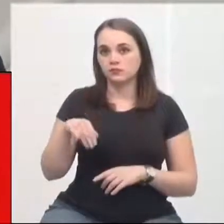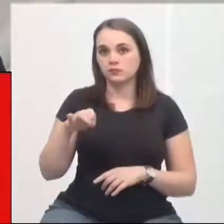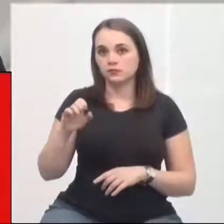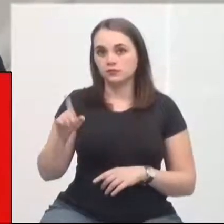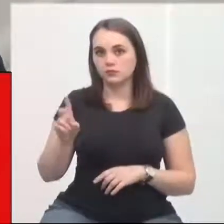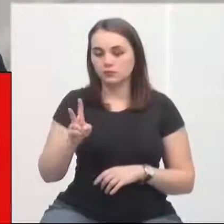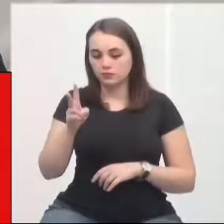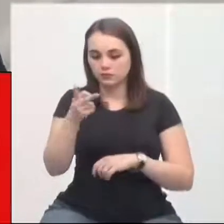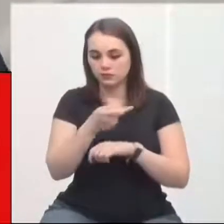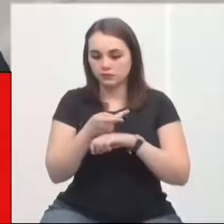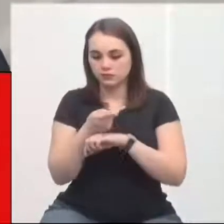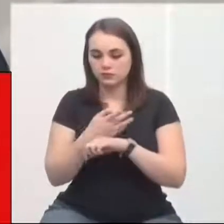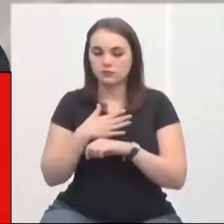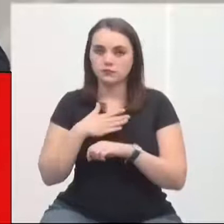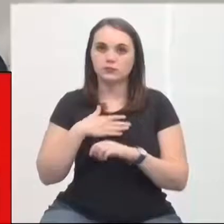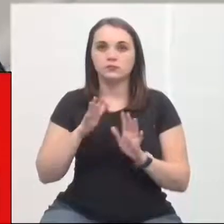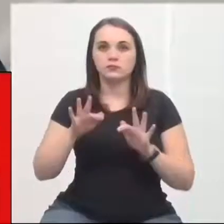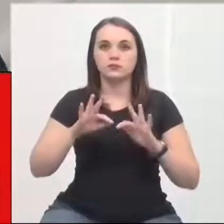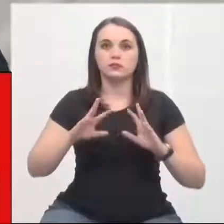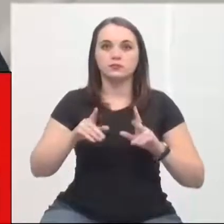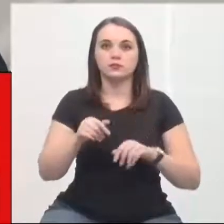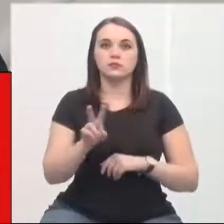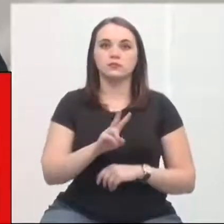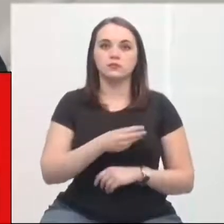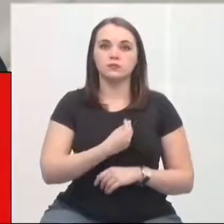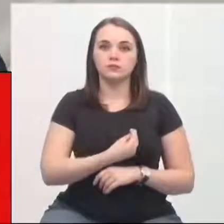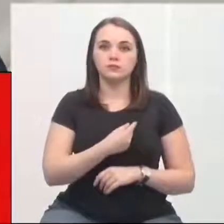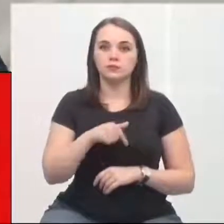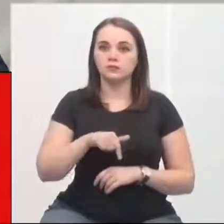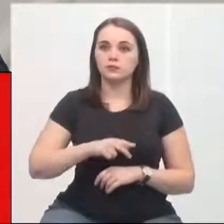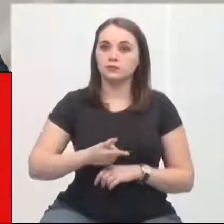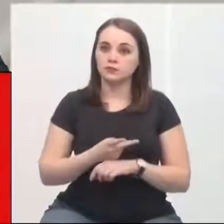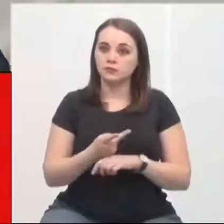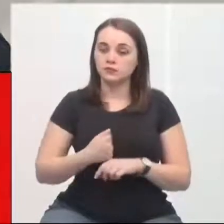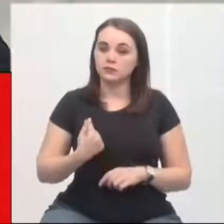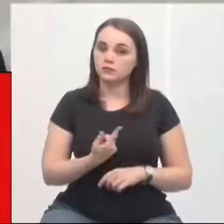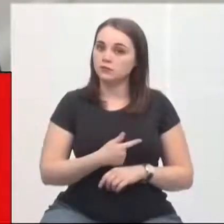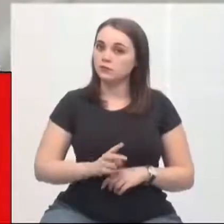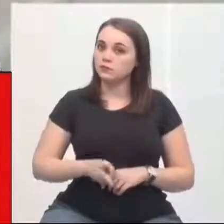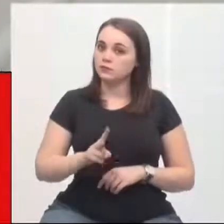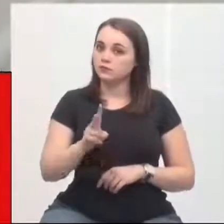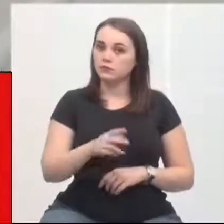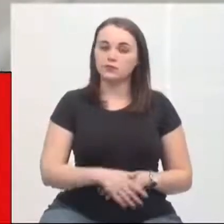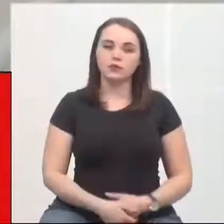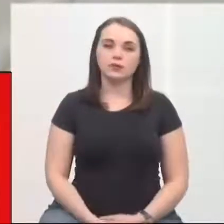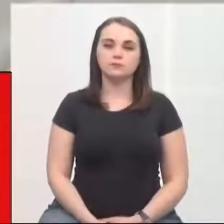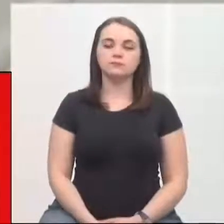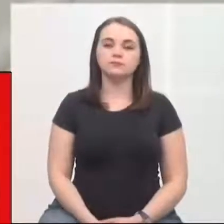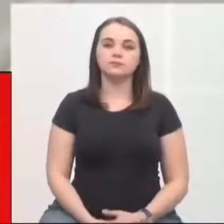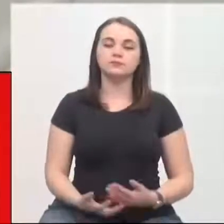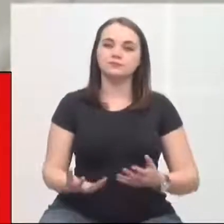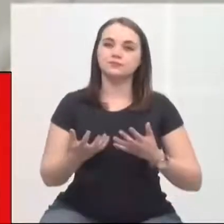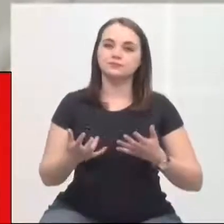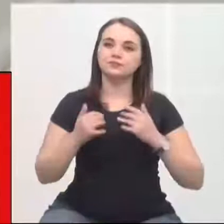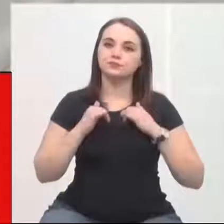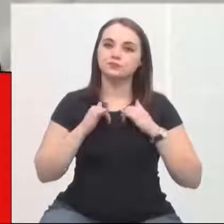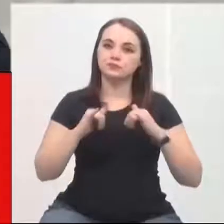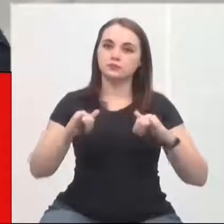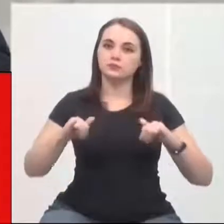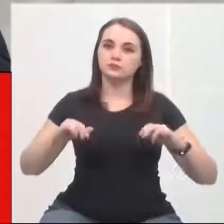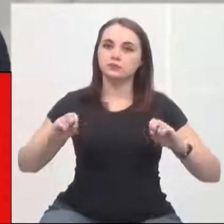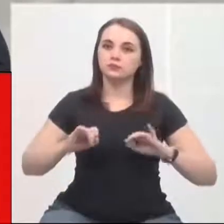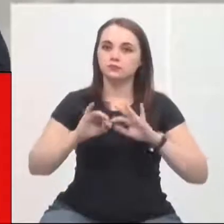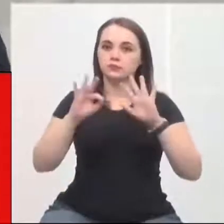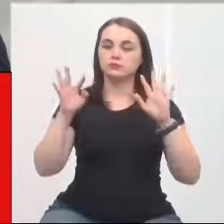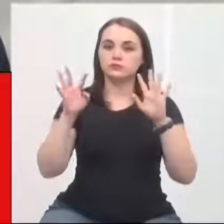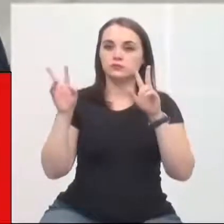bastante também. Bom, enfim, todos os vereadores que estão aqui nos procuram bastante, né, buscando as informações necessárias